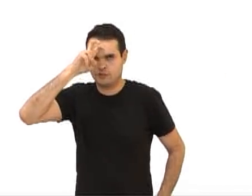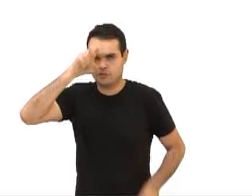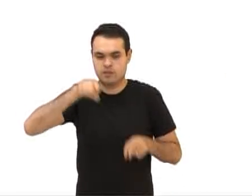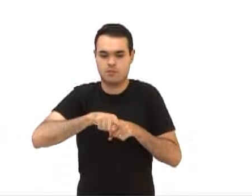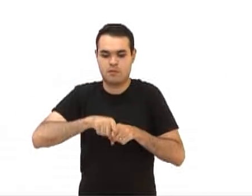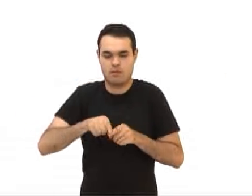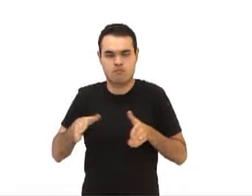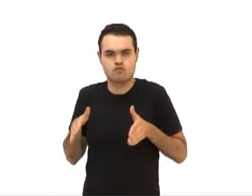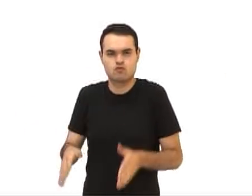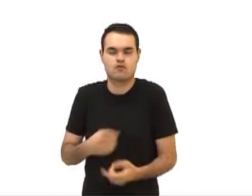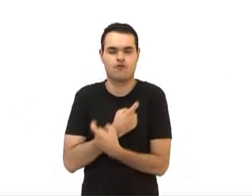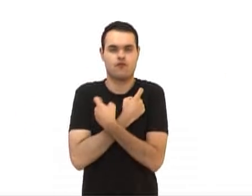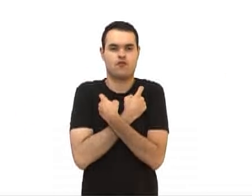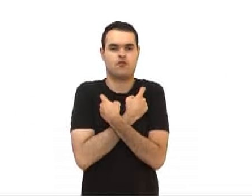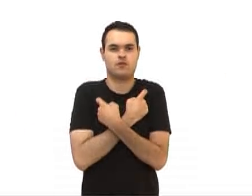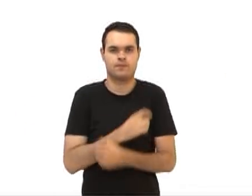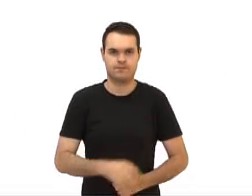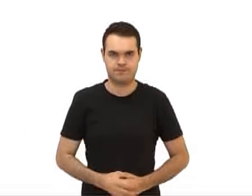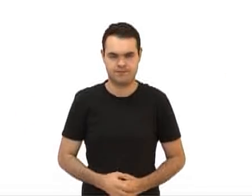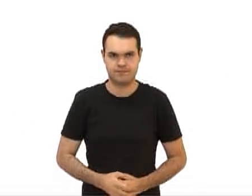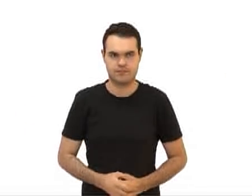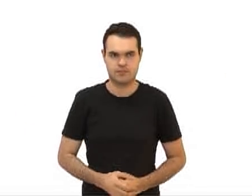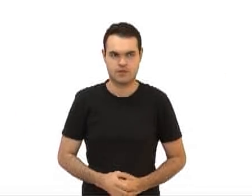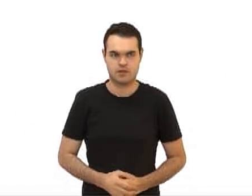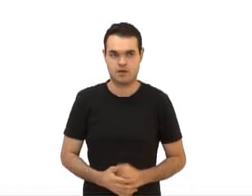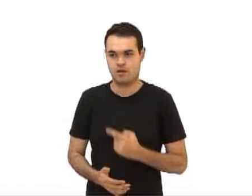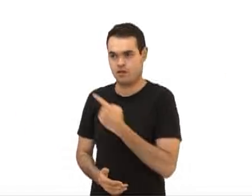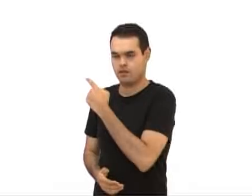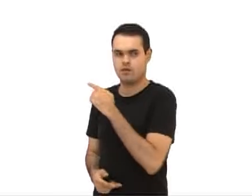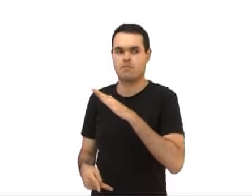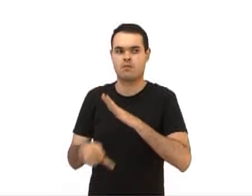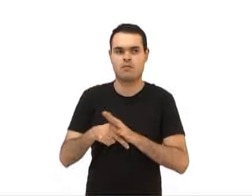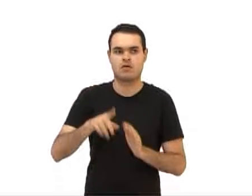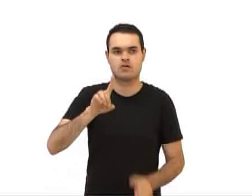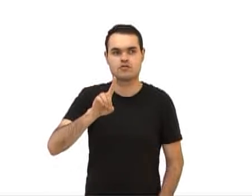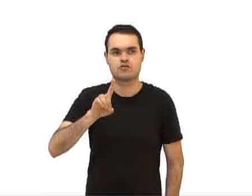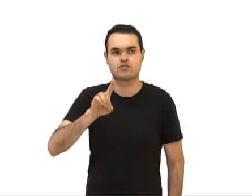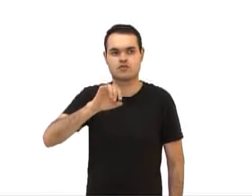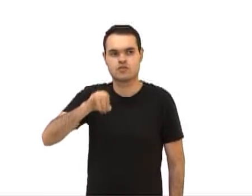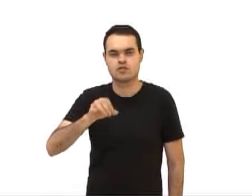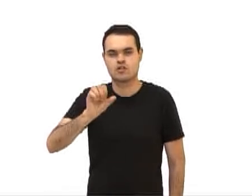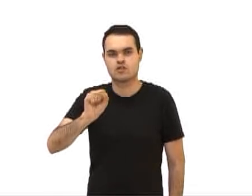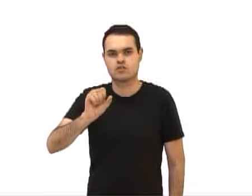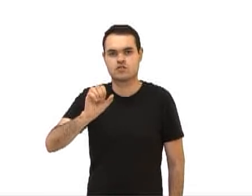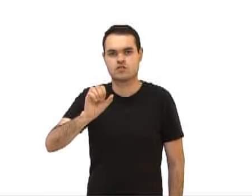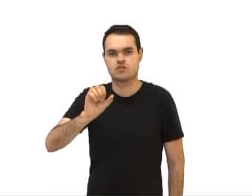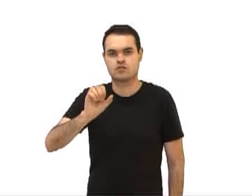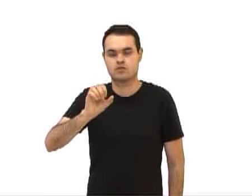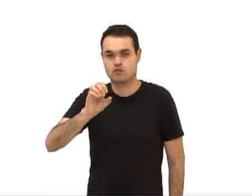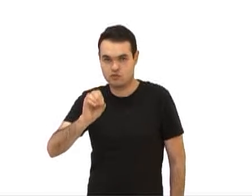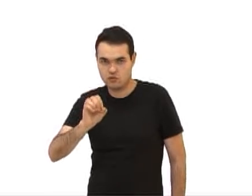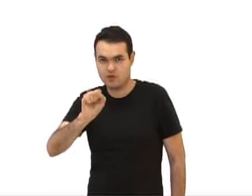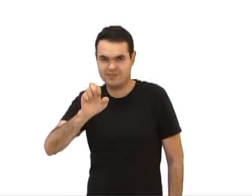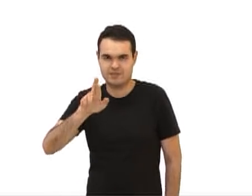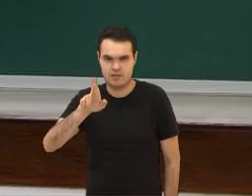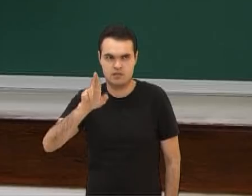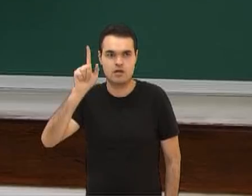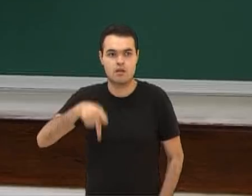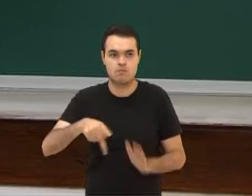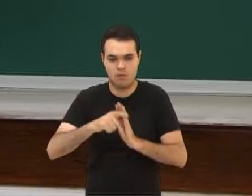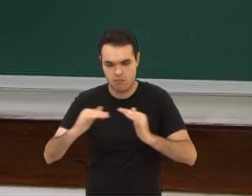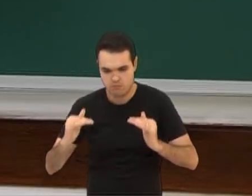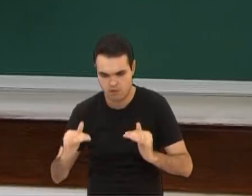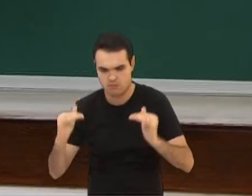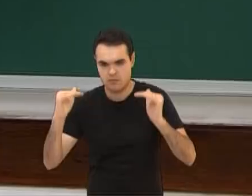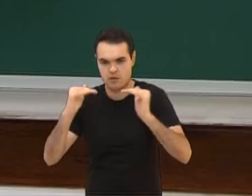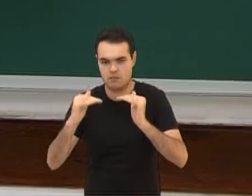de faraó. A pirâmide ao lado é dedicada ao faraó Djoser. Ela tem um formato diferente chamado de escalonado,